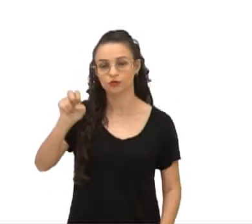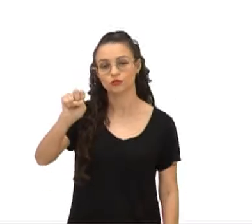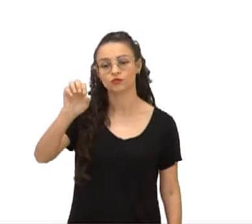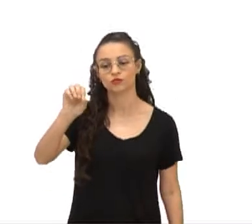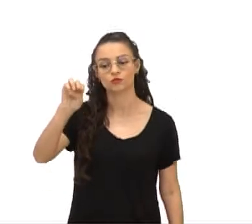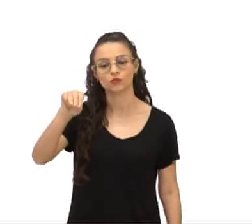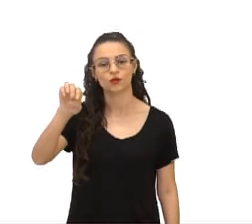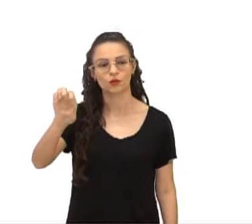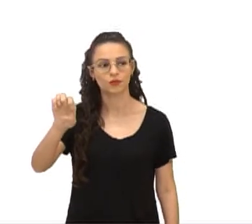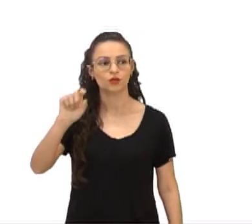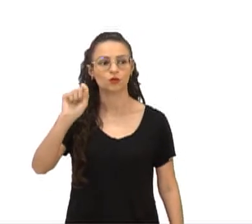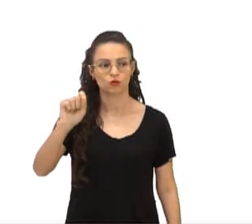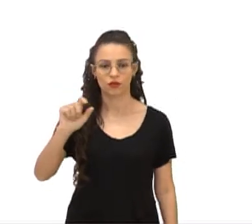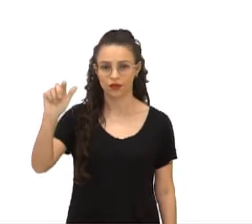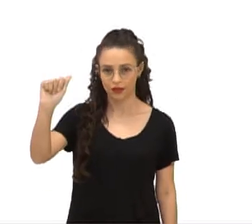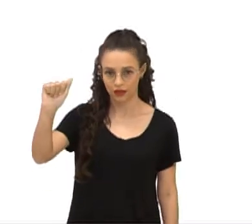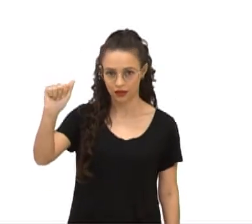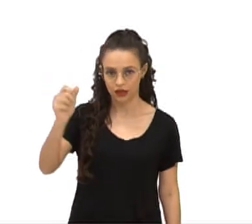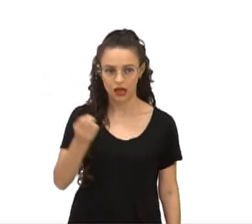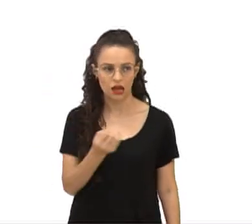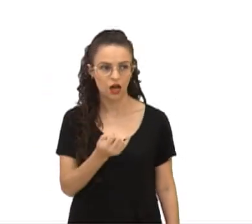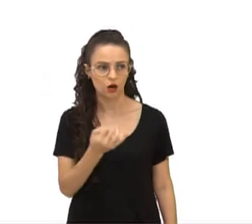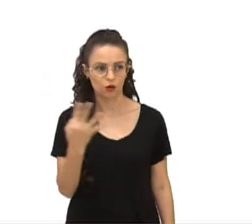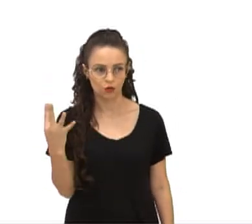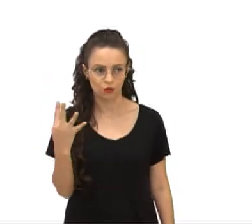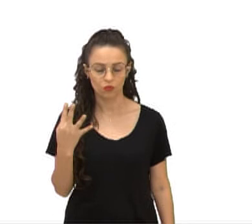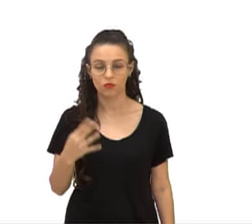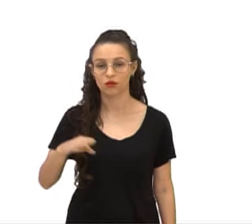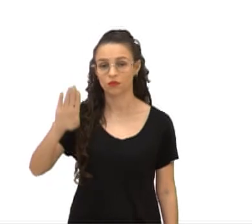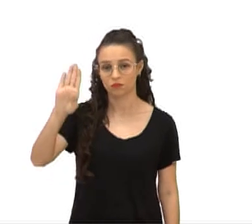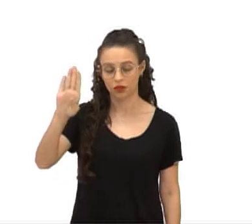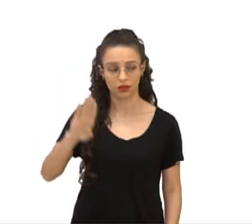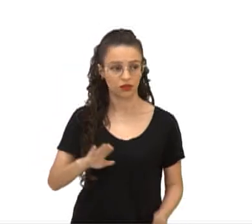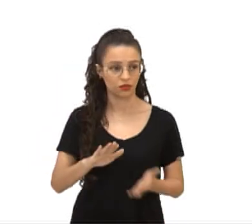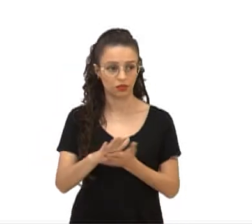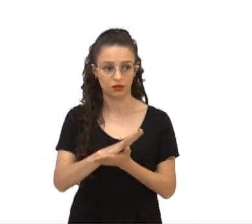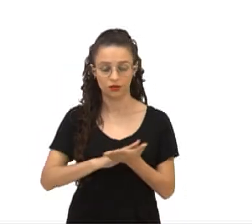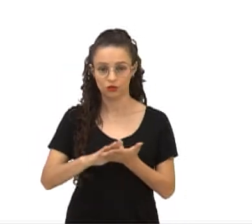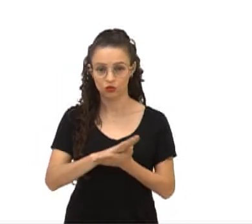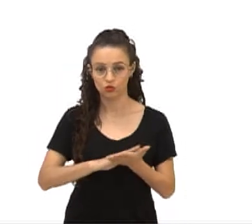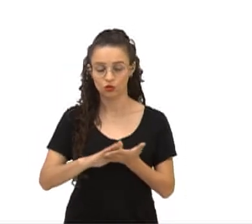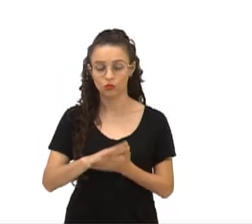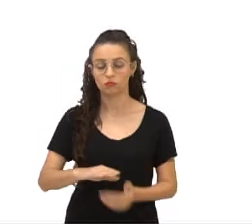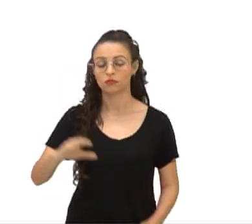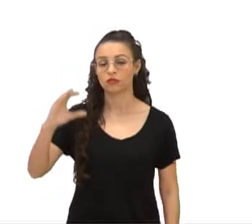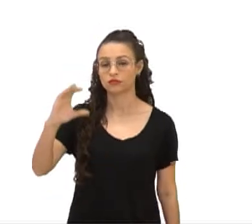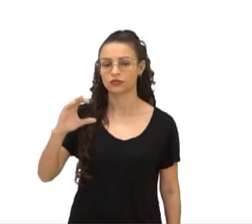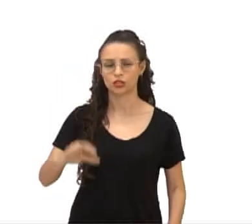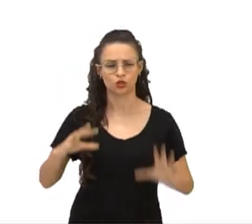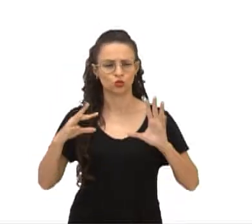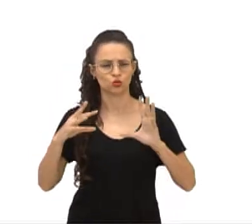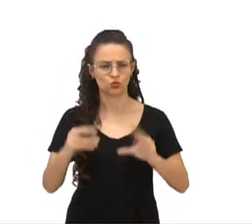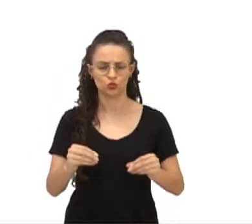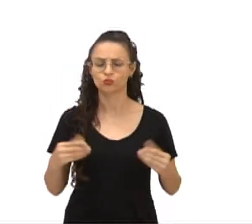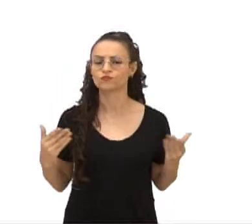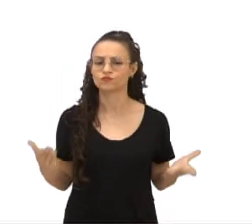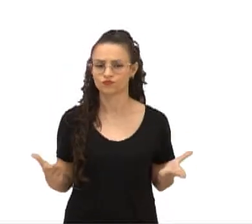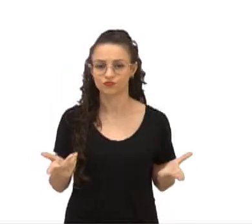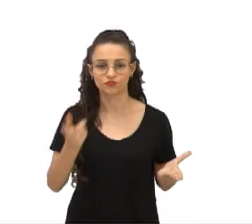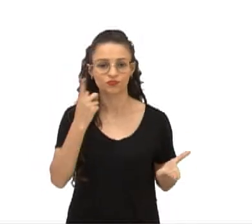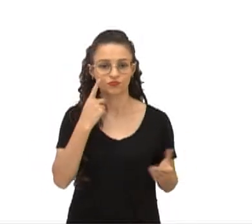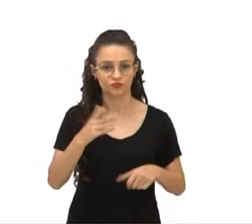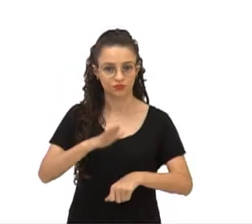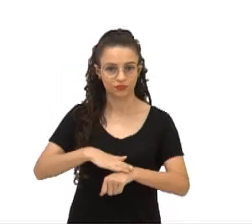São então será que a letra A alguma Será que a letra B nenhuma ou será que a letra C Total